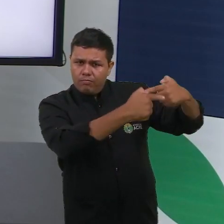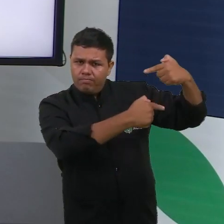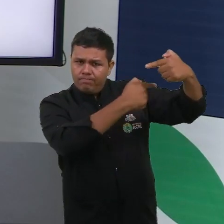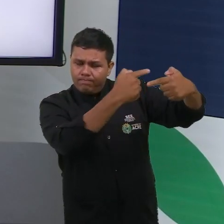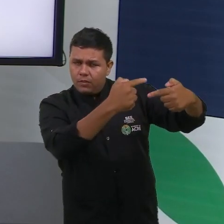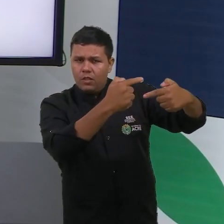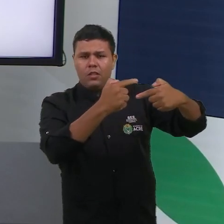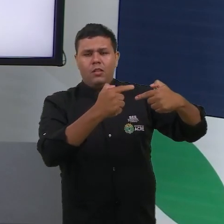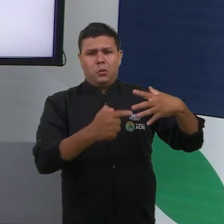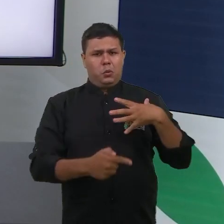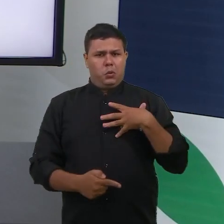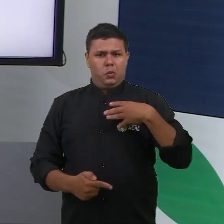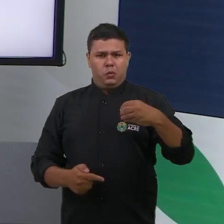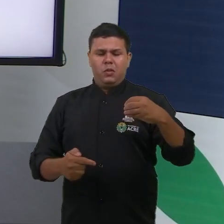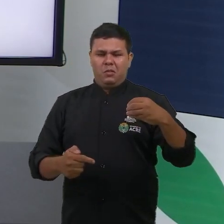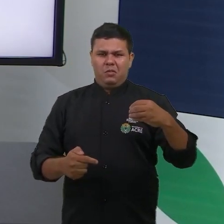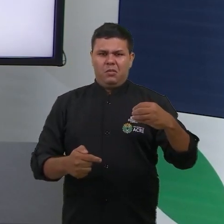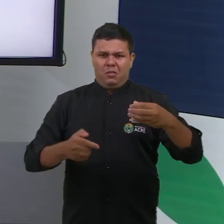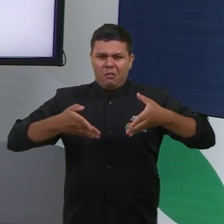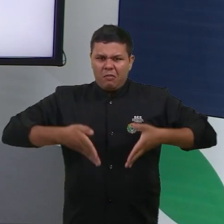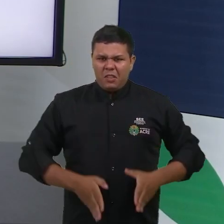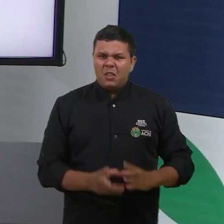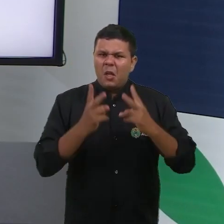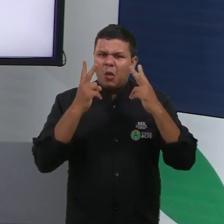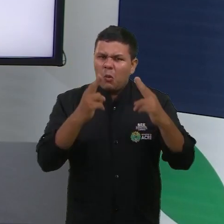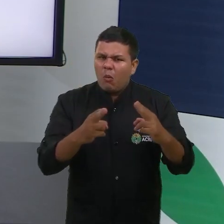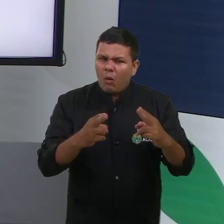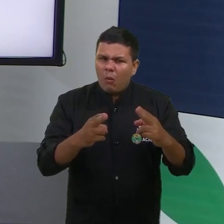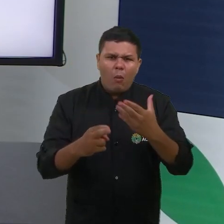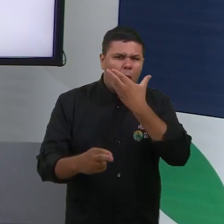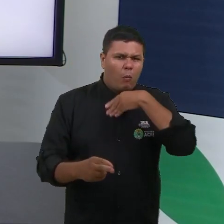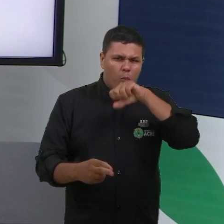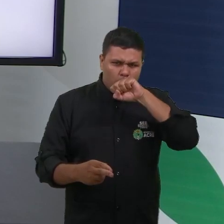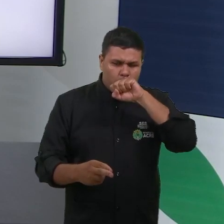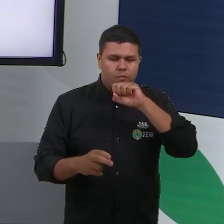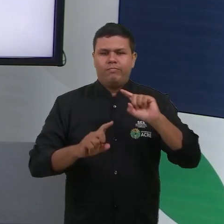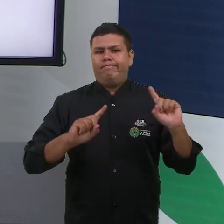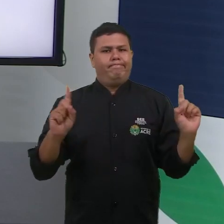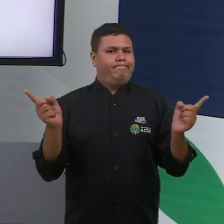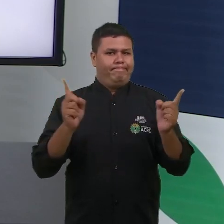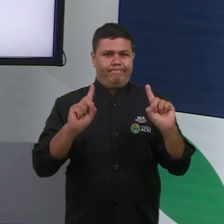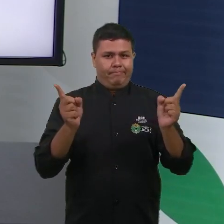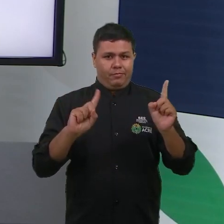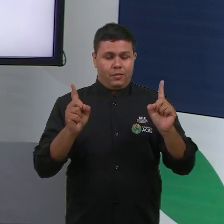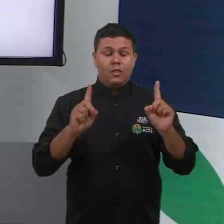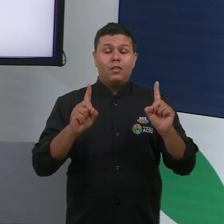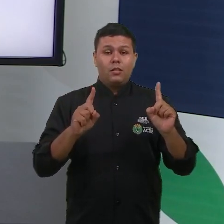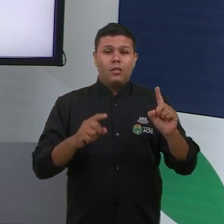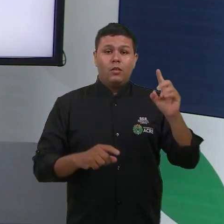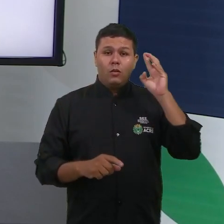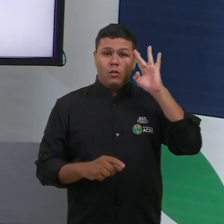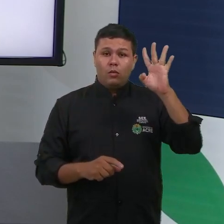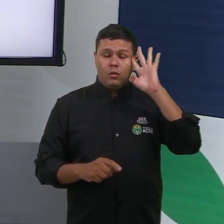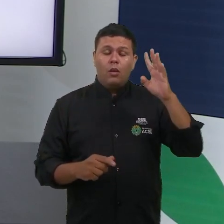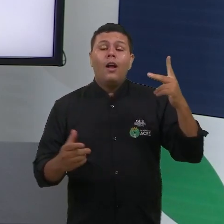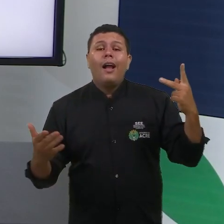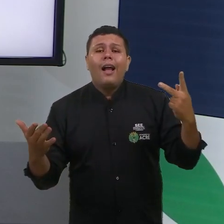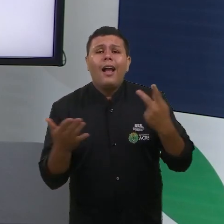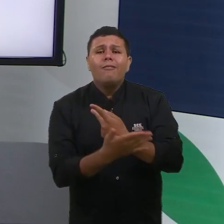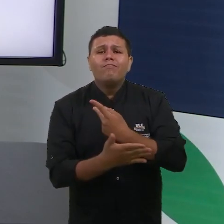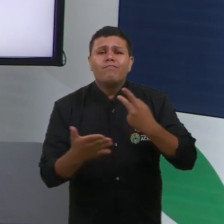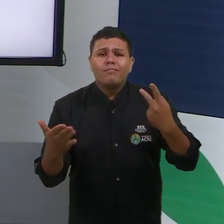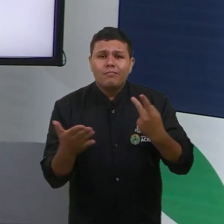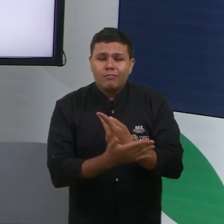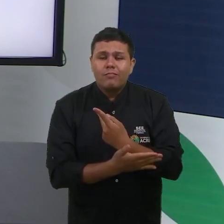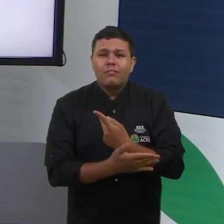descendente, ou seja, o seu filho não vai nascer musculoso. Então, essa lei, ela é considerada errônea, mas ele tem